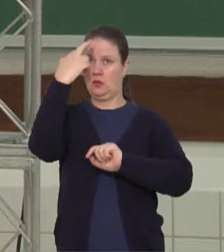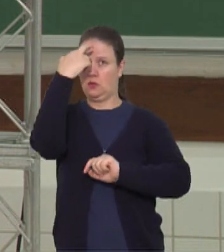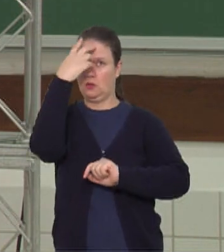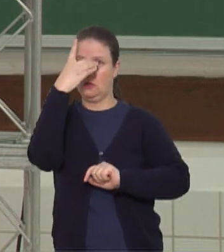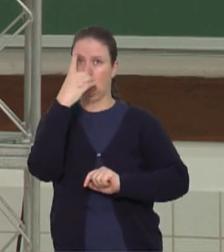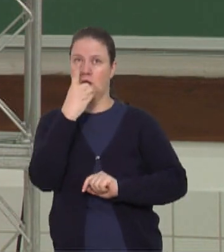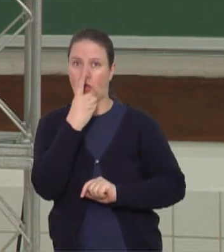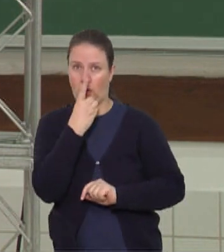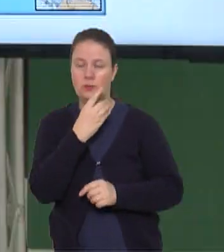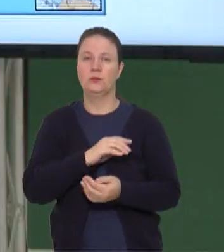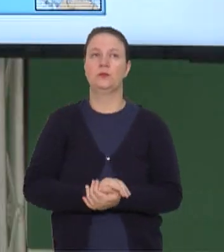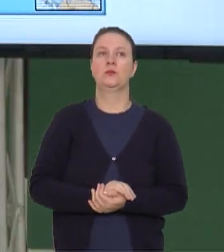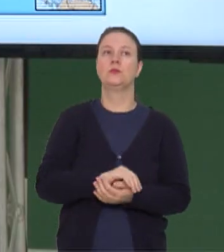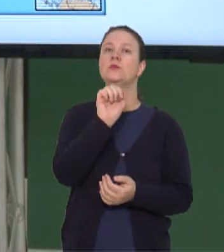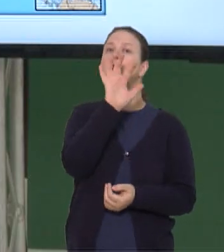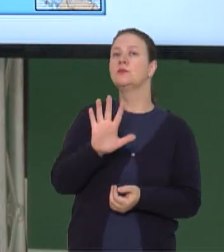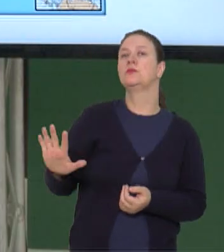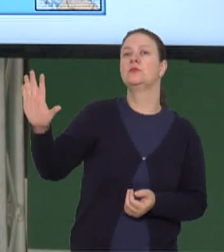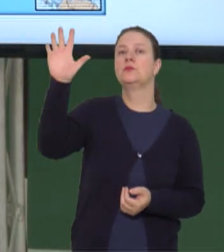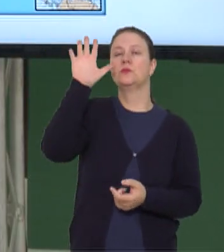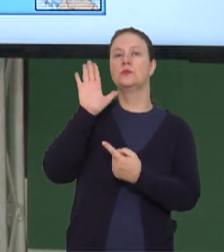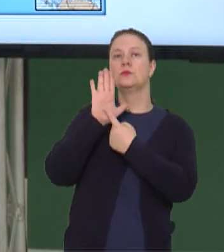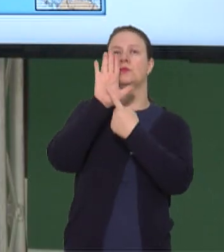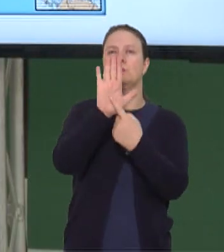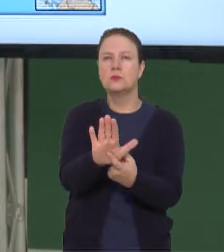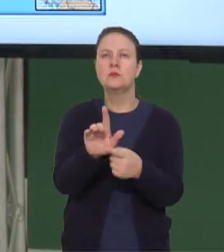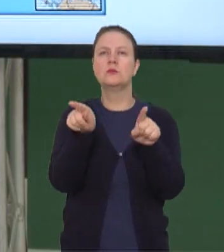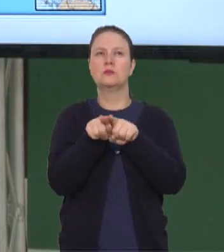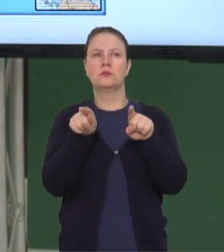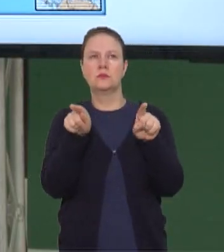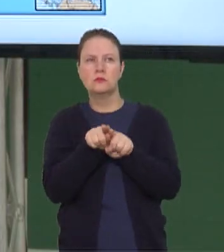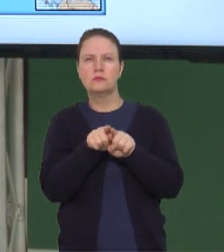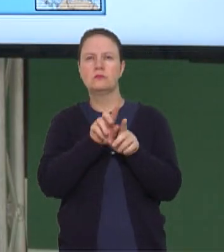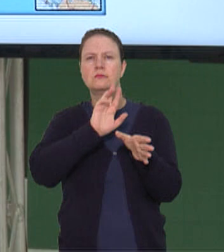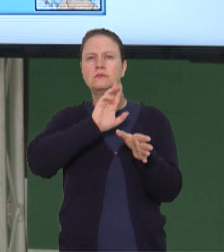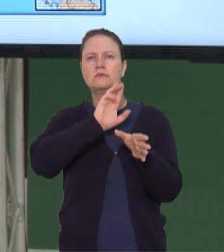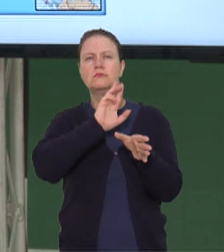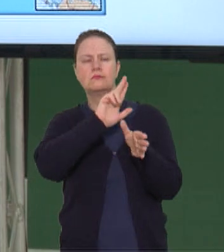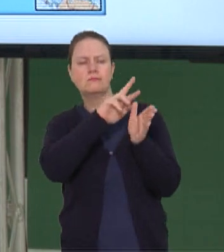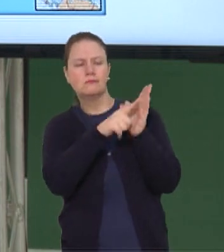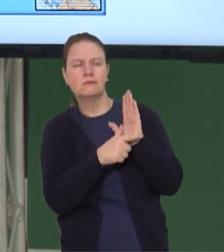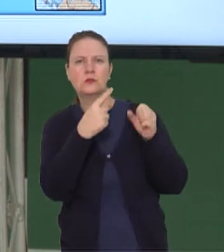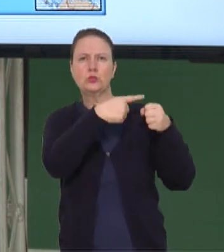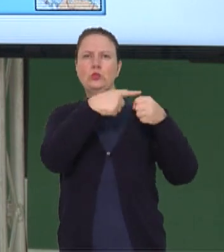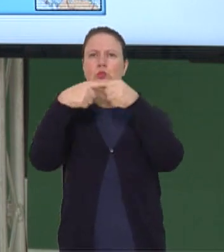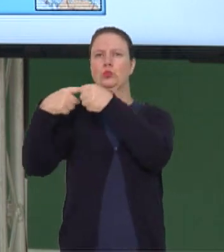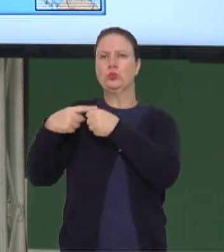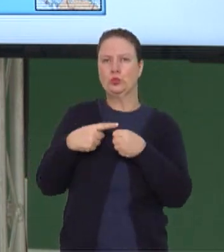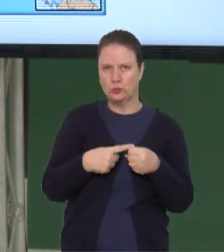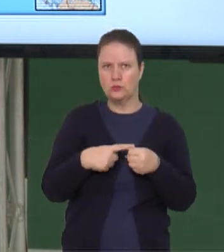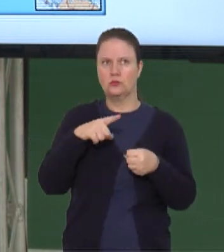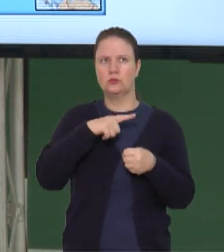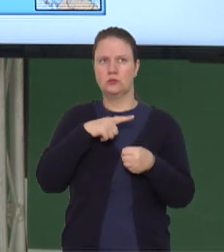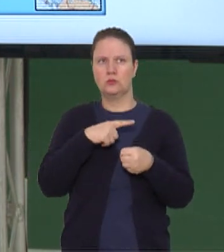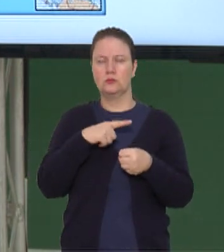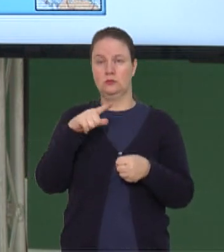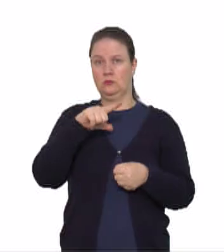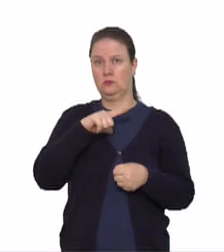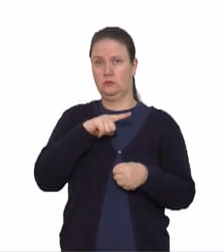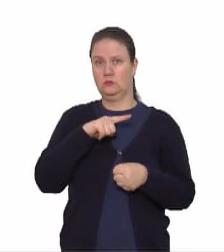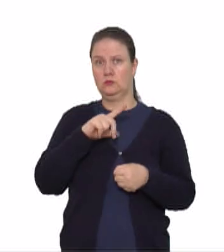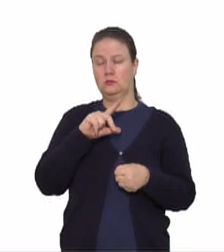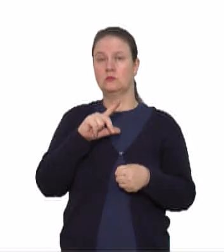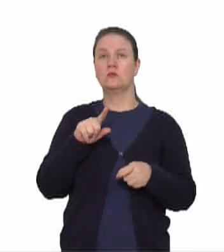Aqui mais um mapa que mostra o Haiti e algumas cidades que compõem o Haiti, né? Então a gente tem aqui